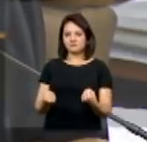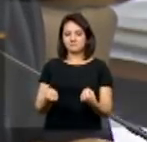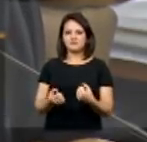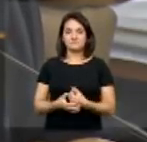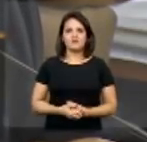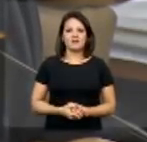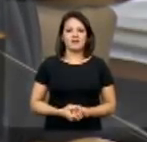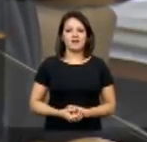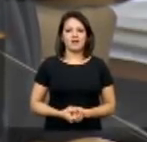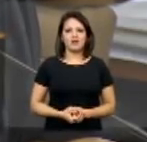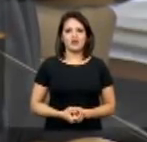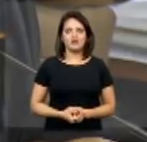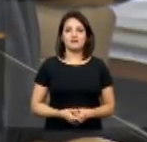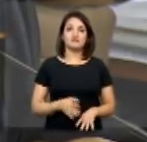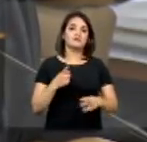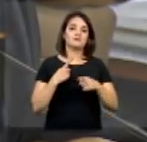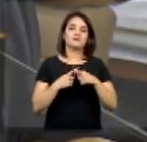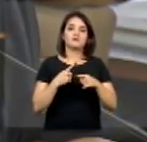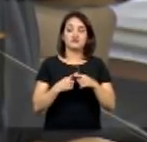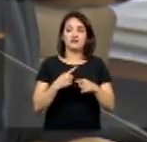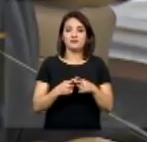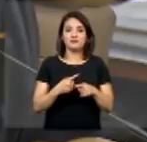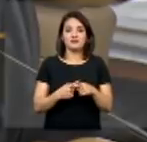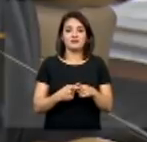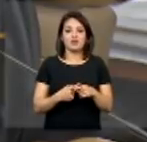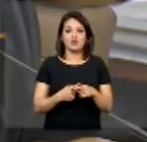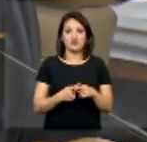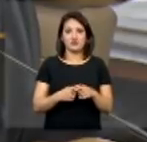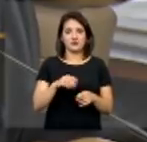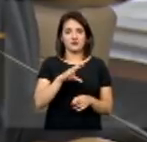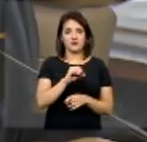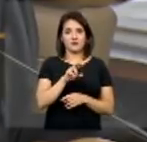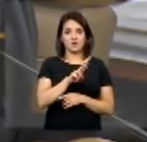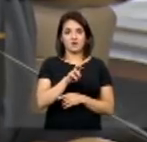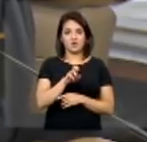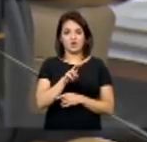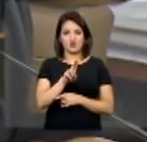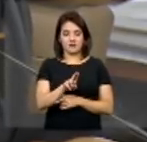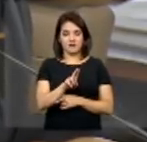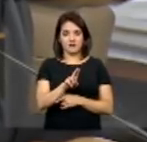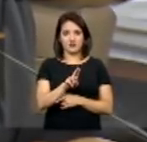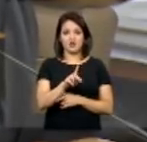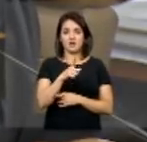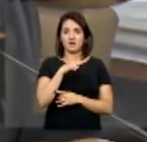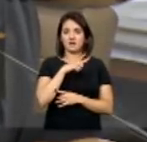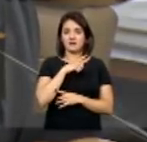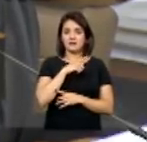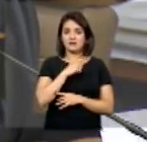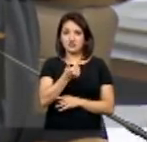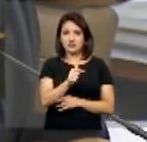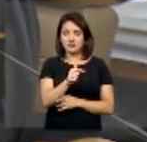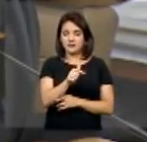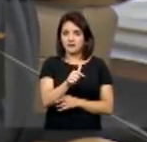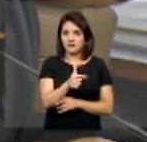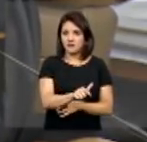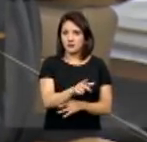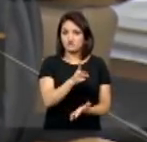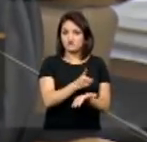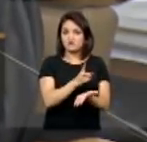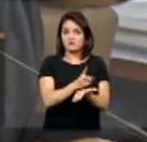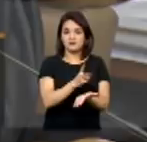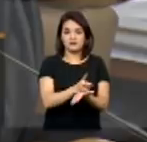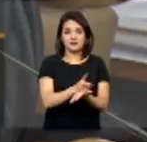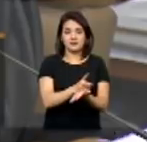isto porque o corréu ao exercitar o seu direito de defesa não veicula propriamente pretensão